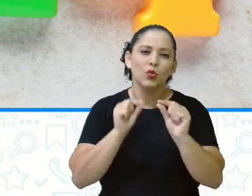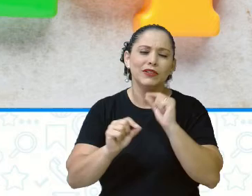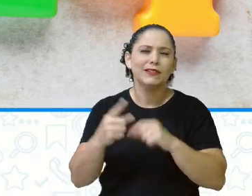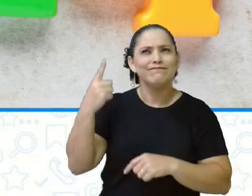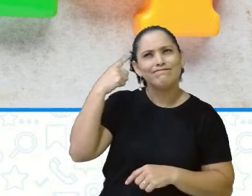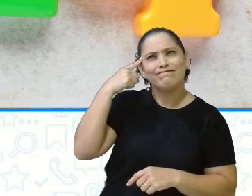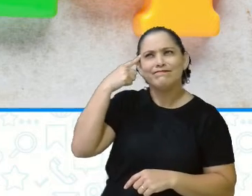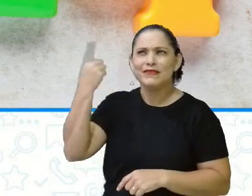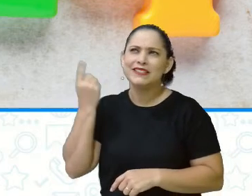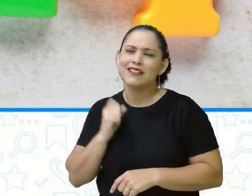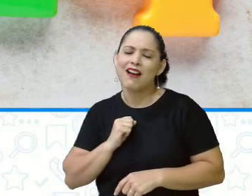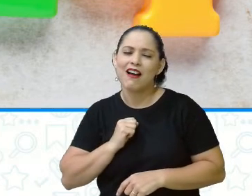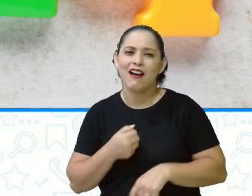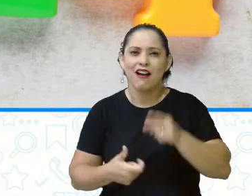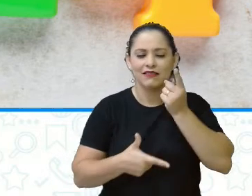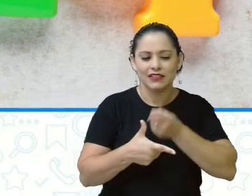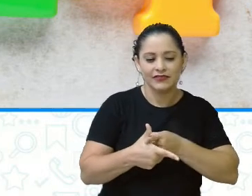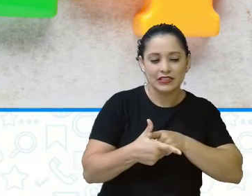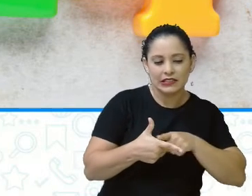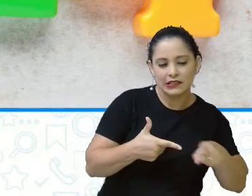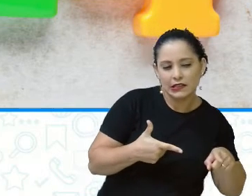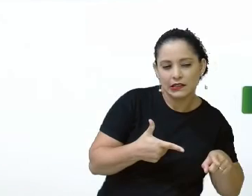cabeça? Divisão